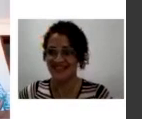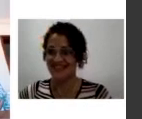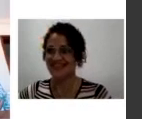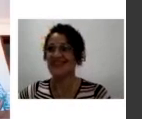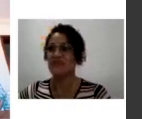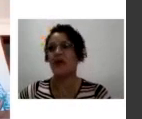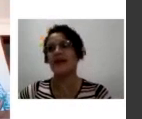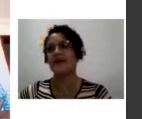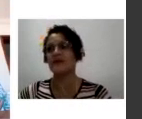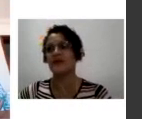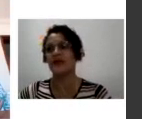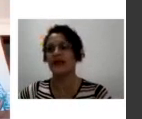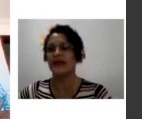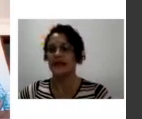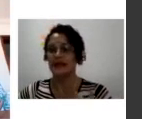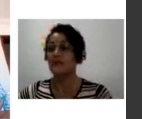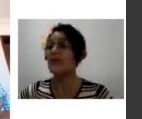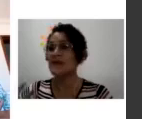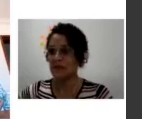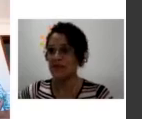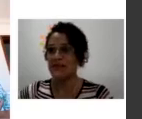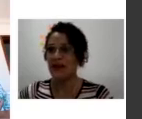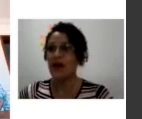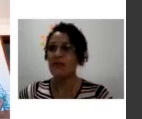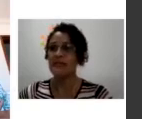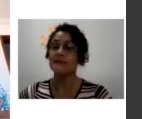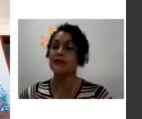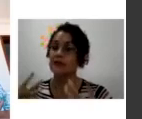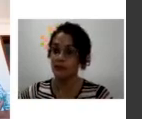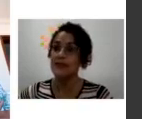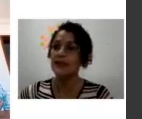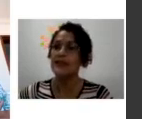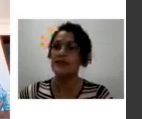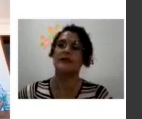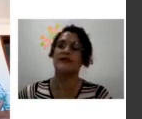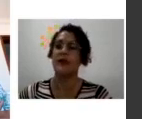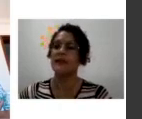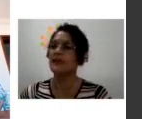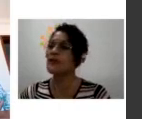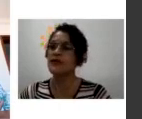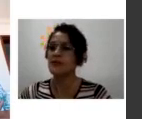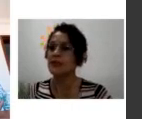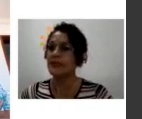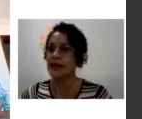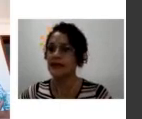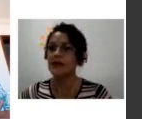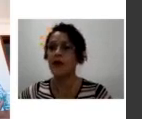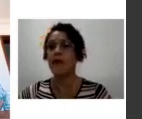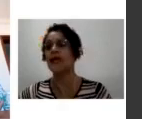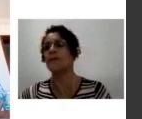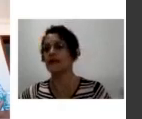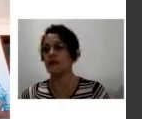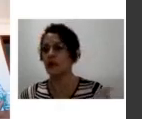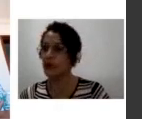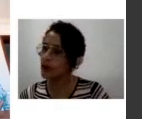das cadernetas. Embora isso é bom ser presencial, mas ele conseguiu trazer de uma forma que deu para a gente ter uma ideia, né, de